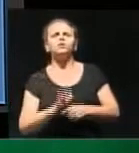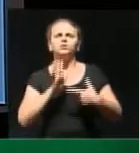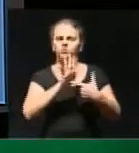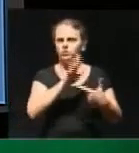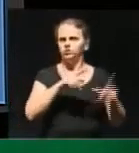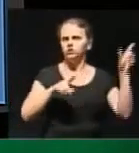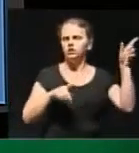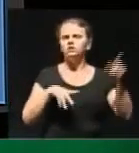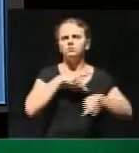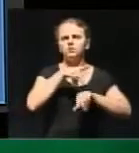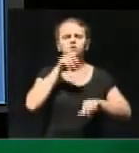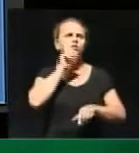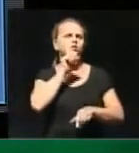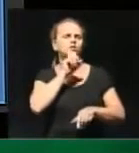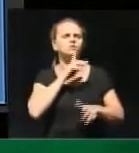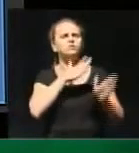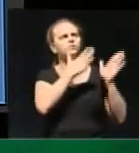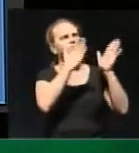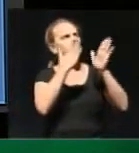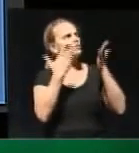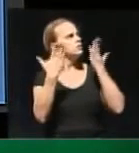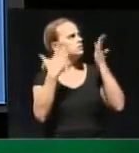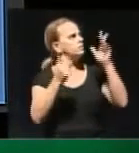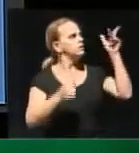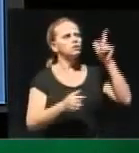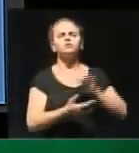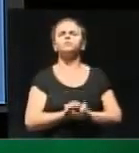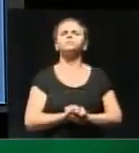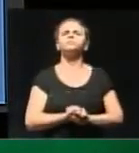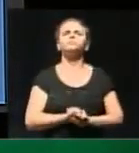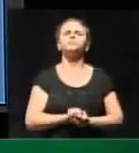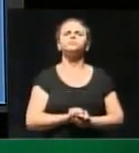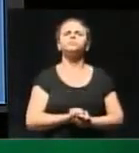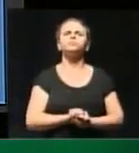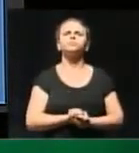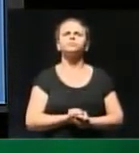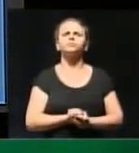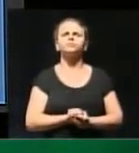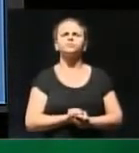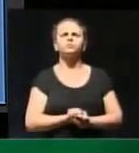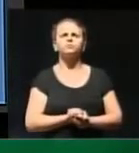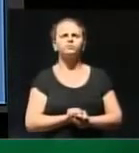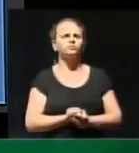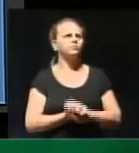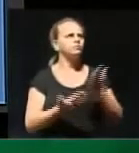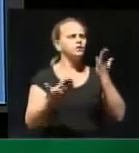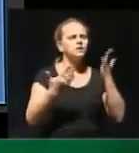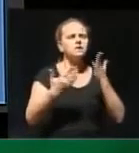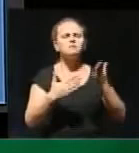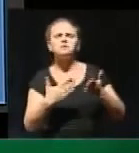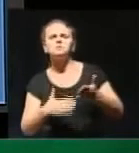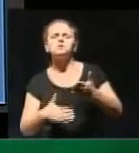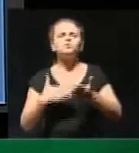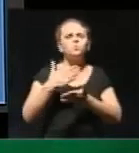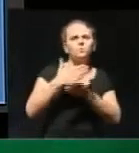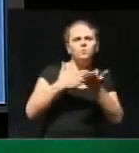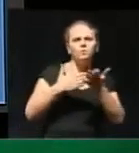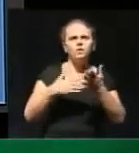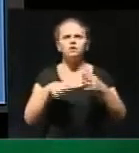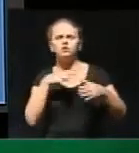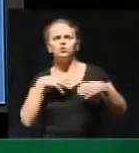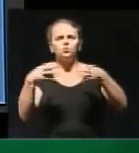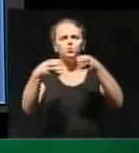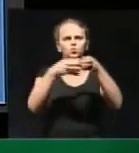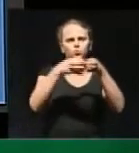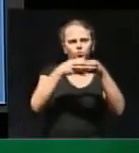Unidos, em que ele mostra também uma relação direta entre a mediana de carga viral numa determinada comunidade, no caso